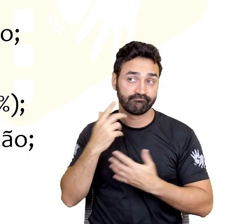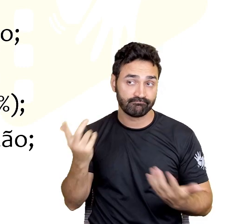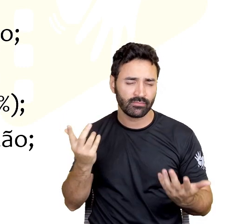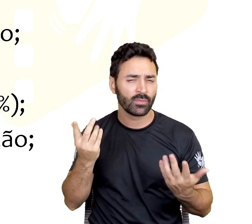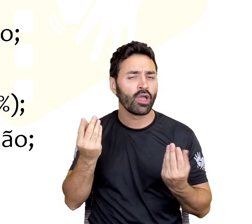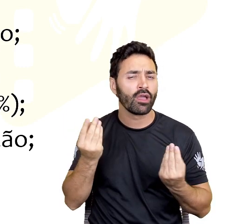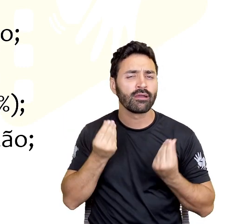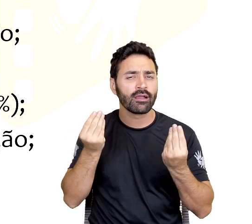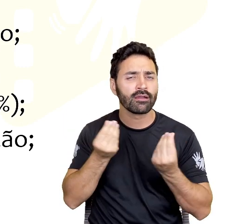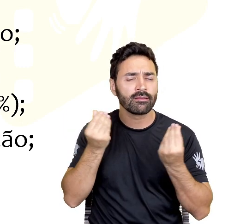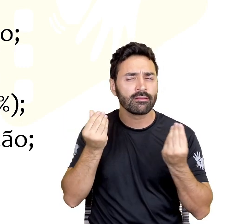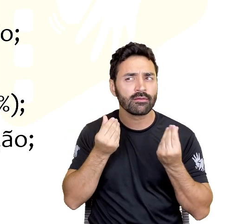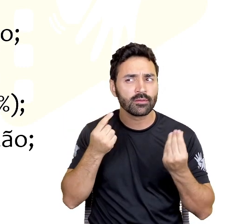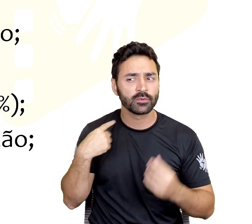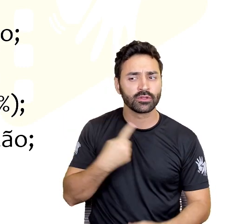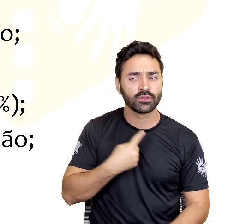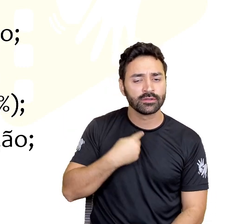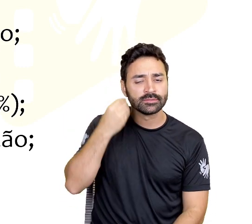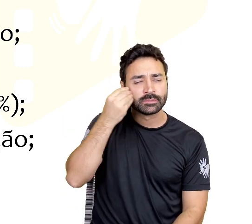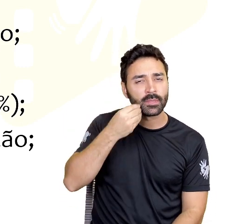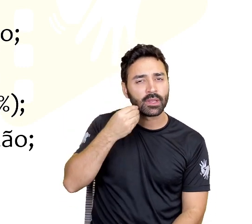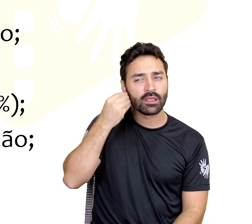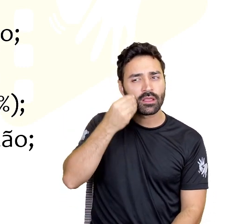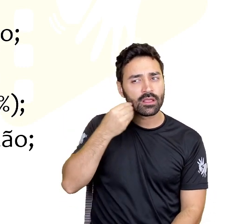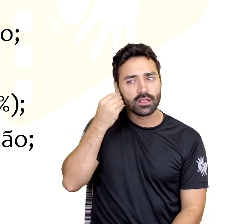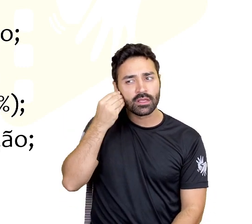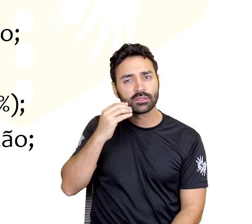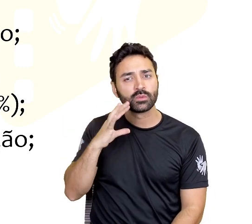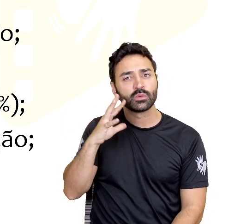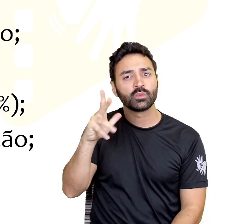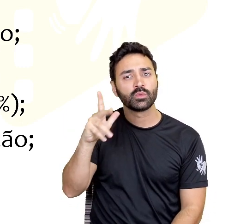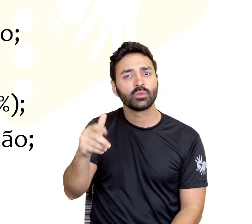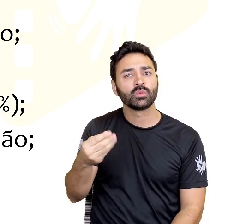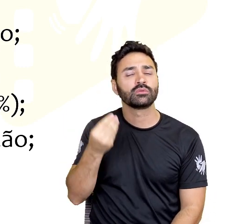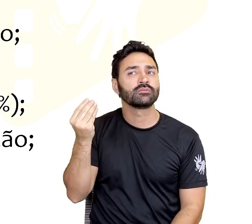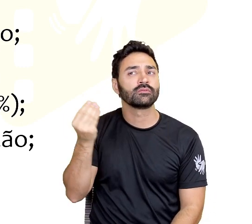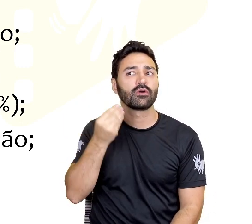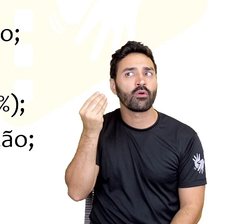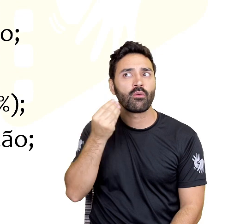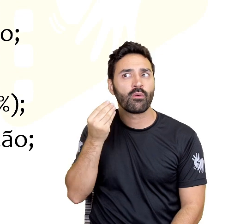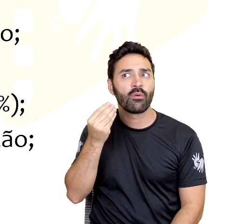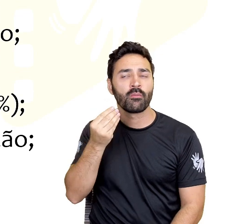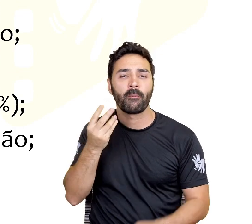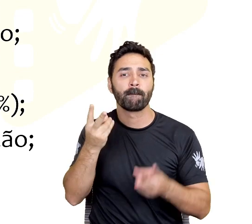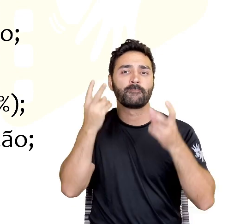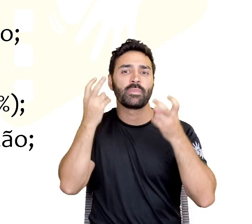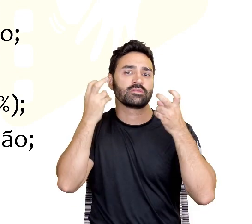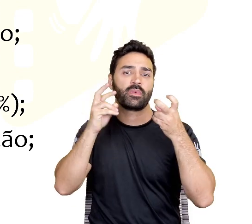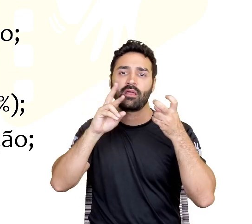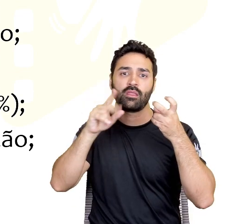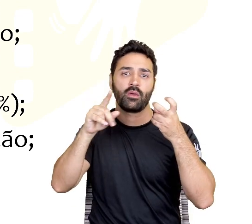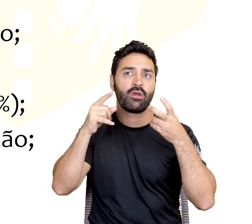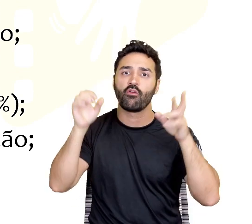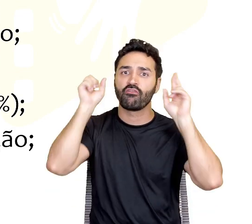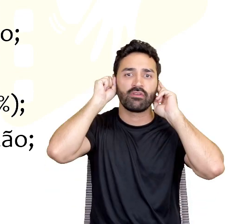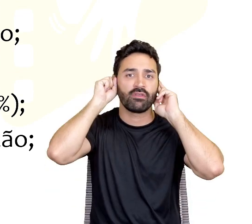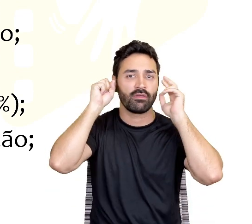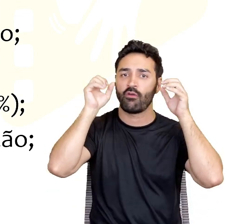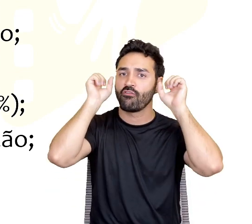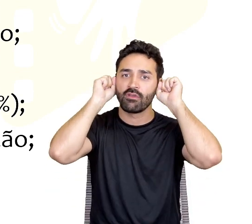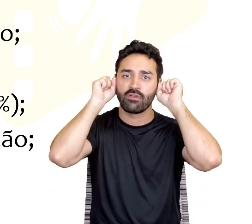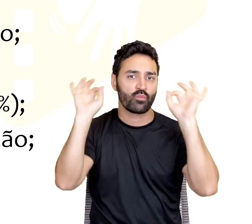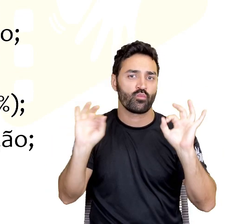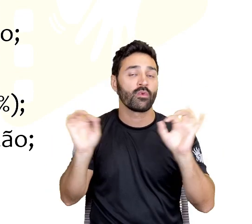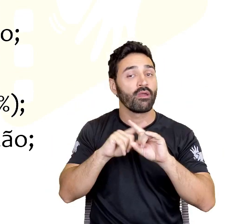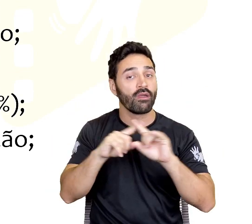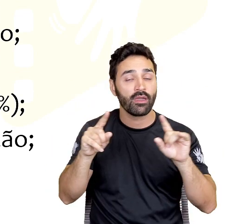você experienciar tudo através da janela dos olhos? É legal a gente pensar em